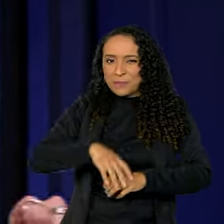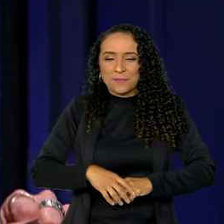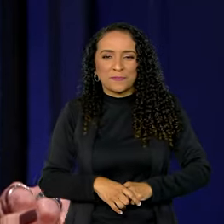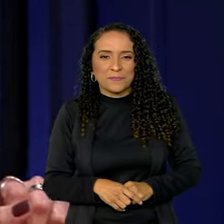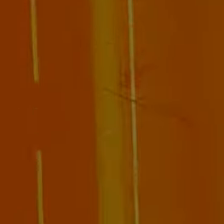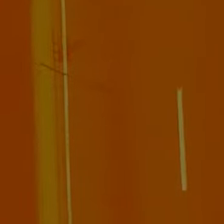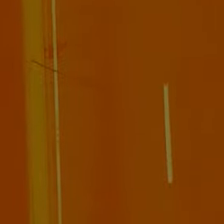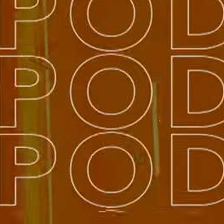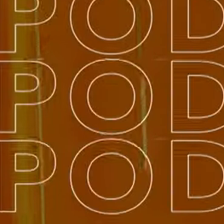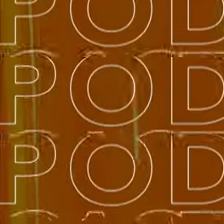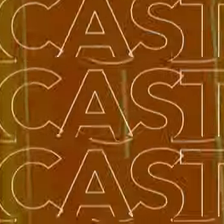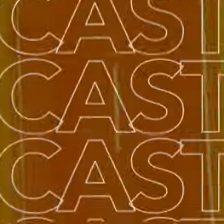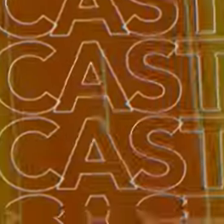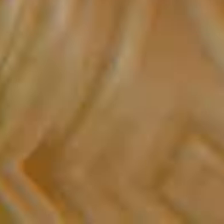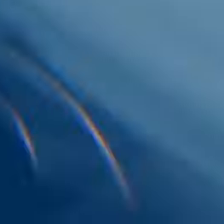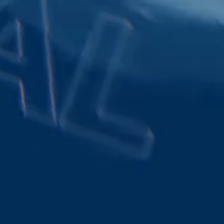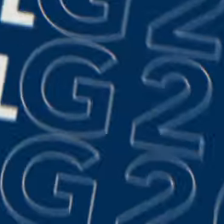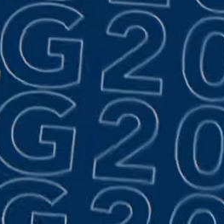já